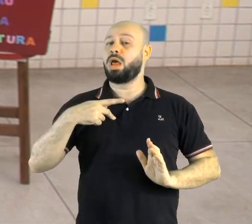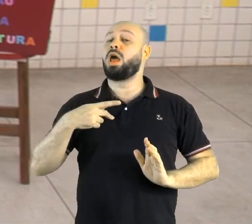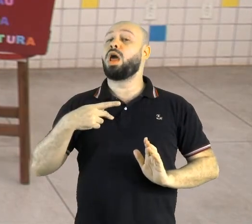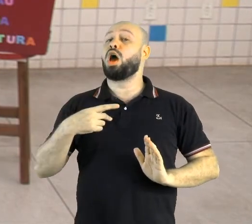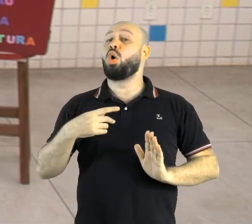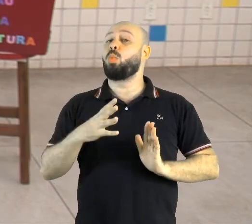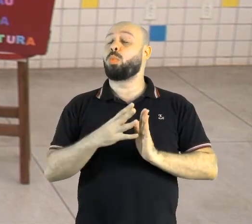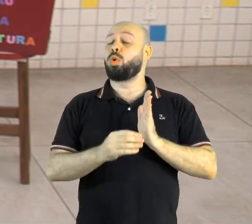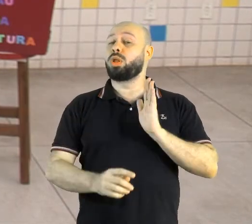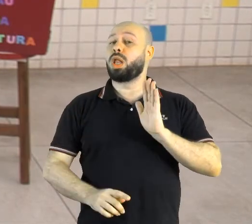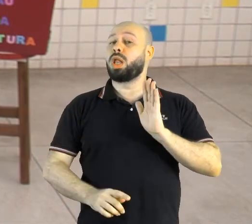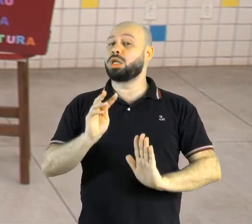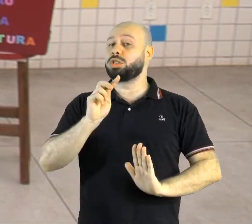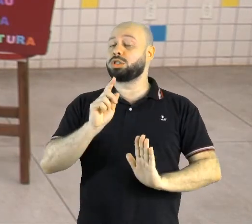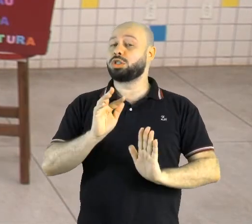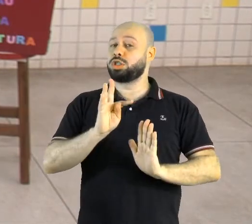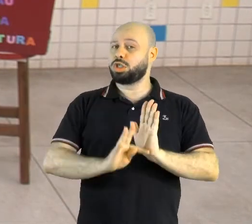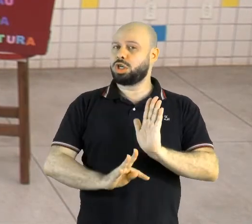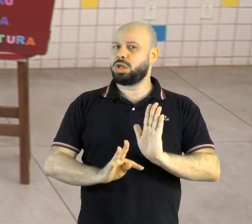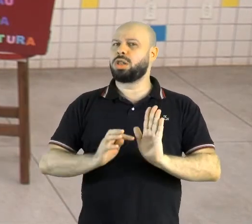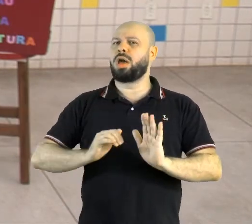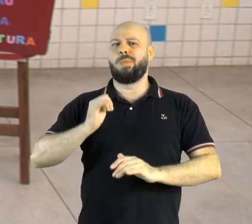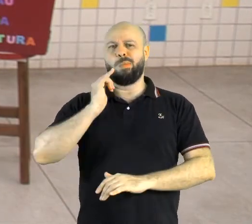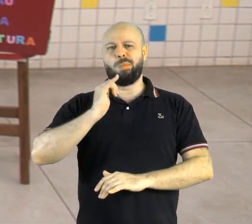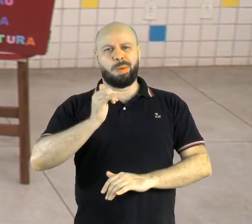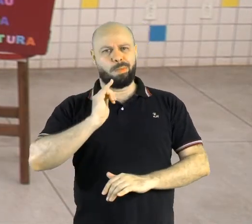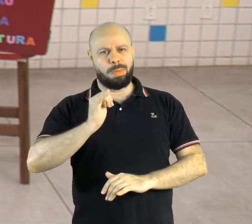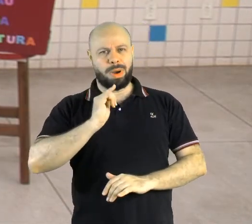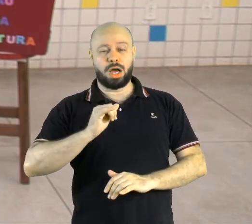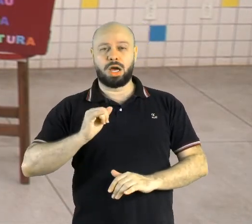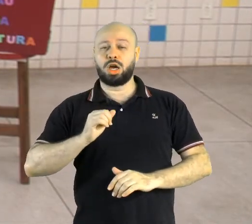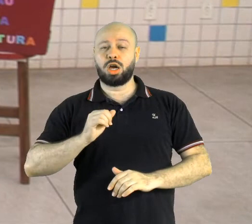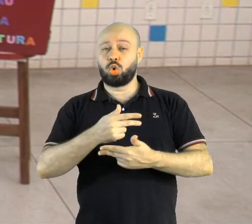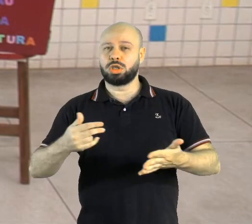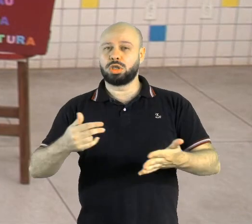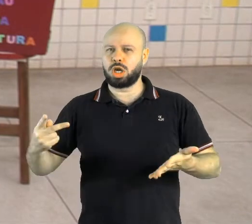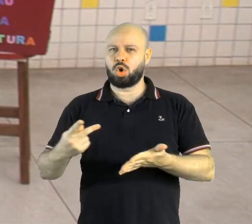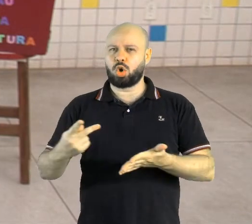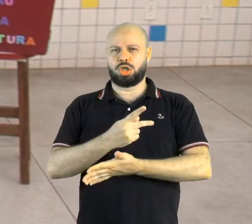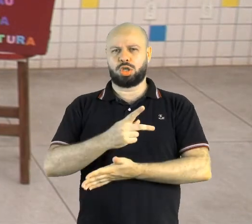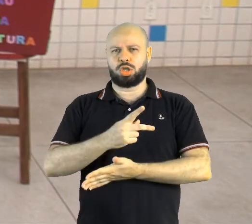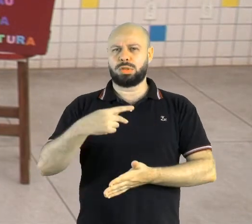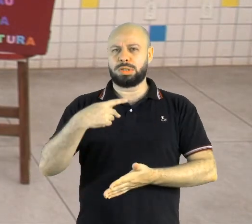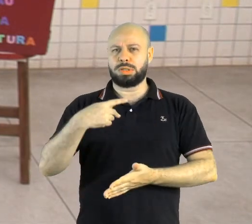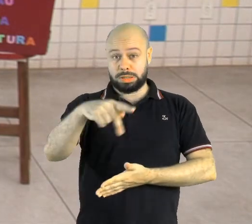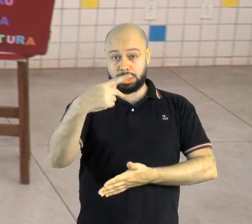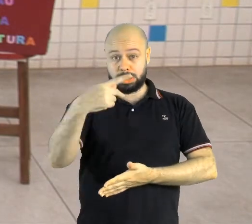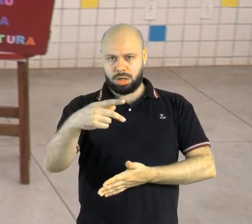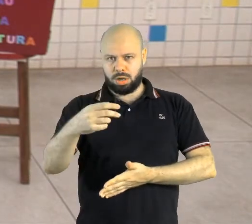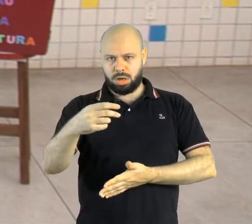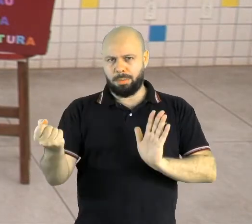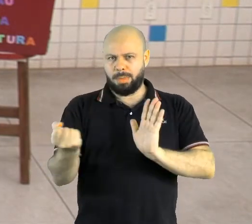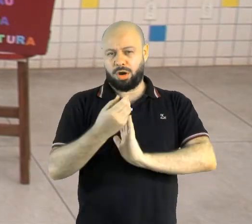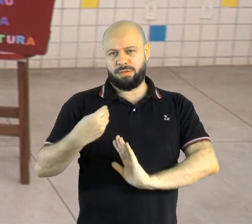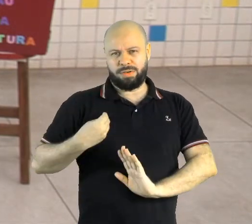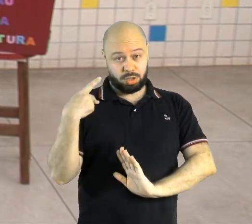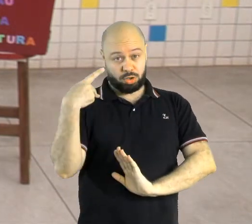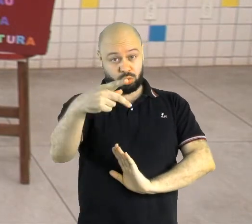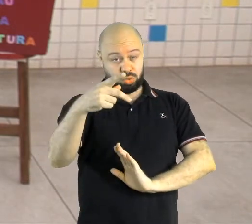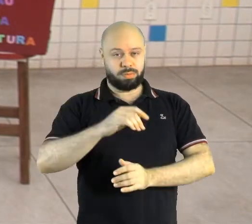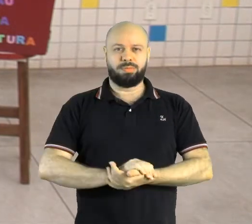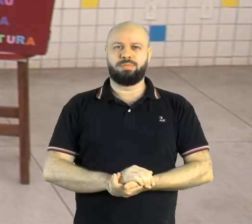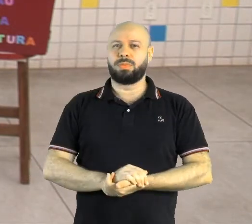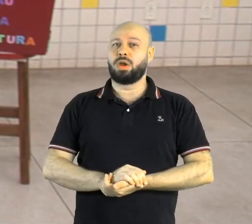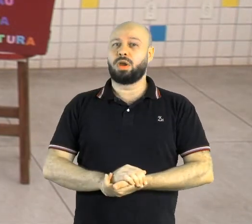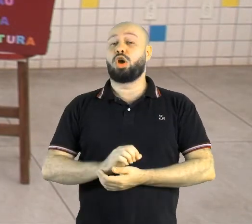que apresenta o quê? Uma narração sobre um acontecimento teu, que marcou a tua vida. A